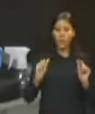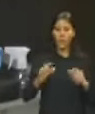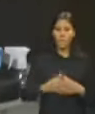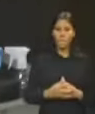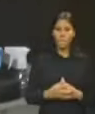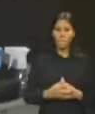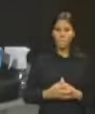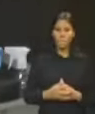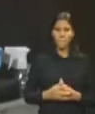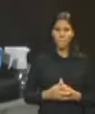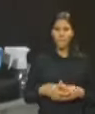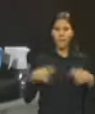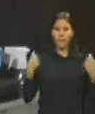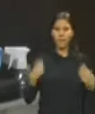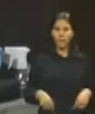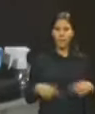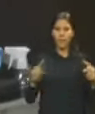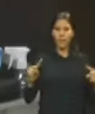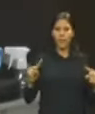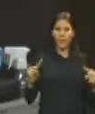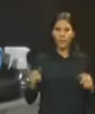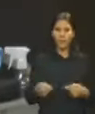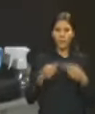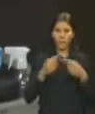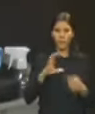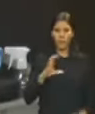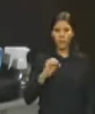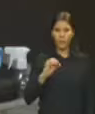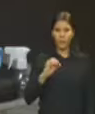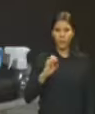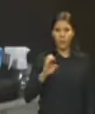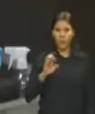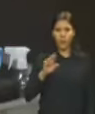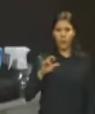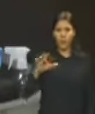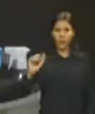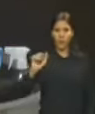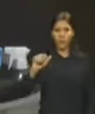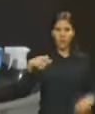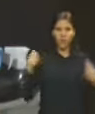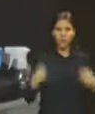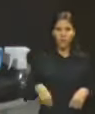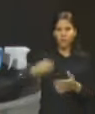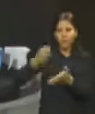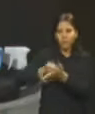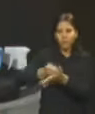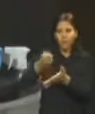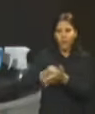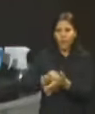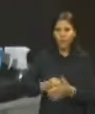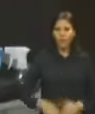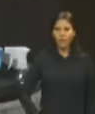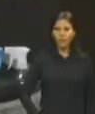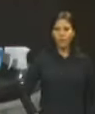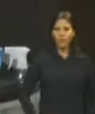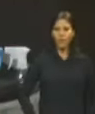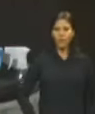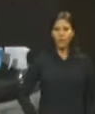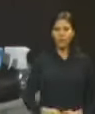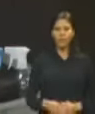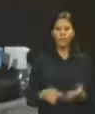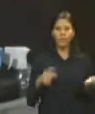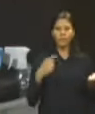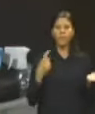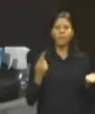vem da coerência. Nós precisamos demonstrar a coerência, nós precisamos ser exigentes com a coerência, nós precisamos ser pautados pela